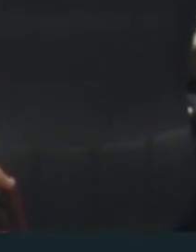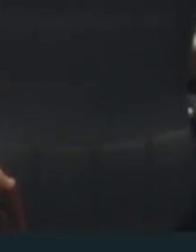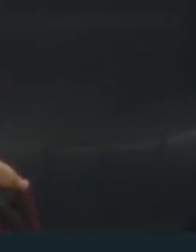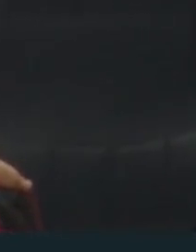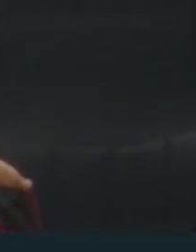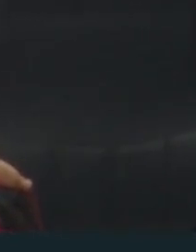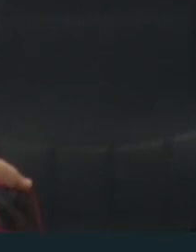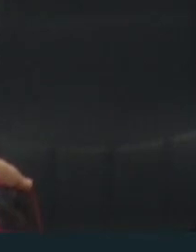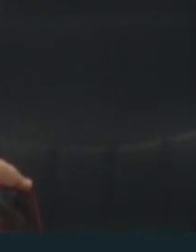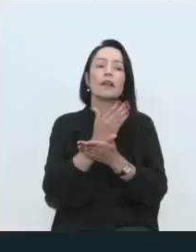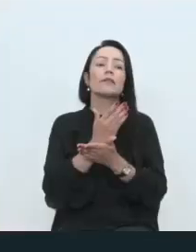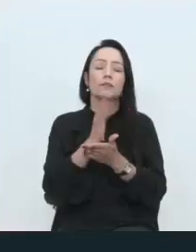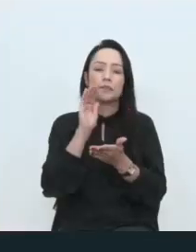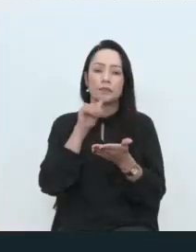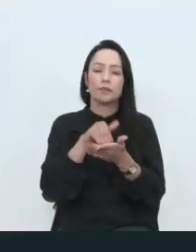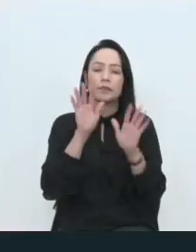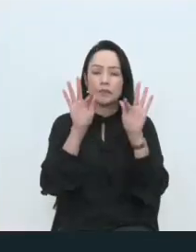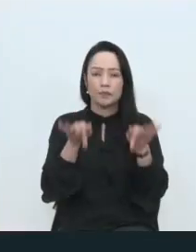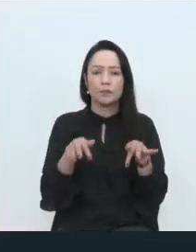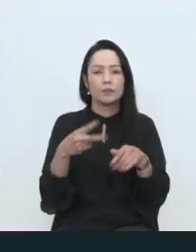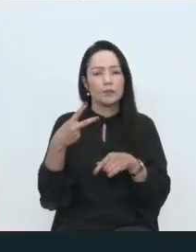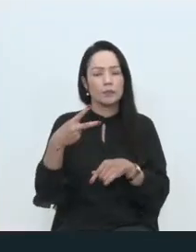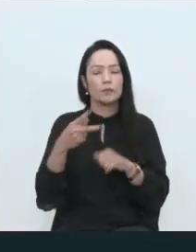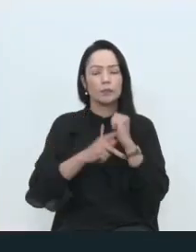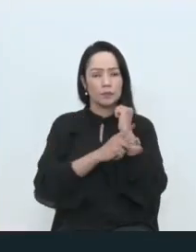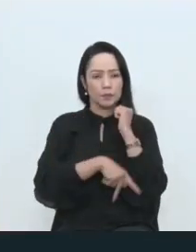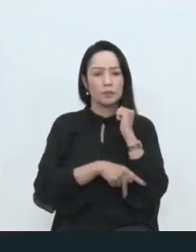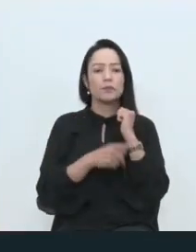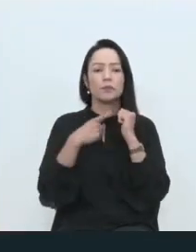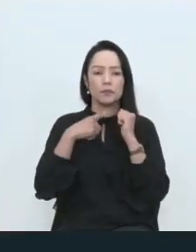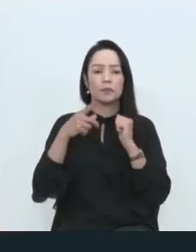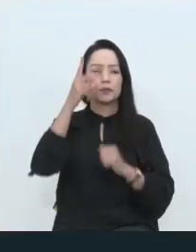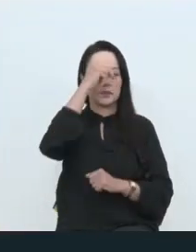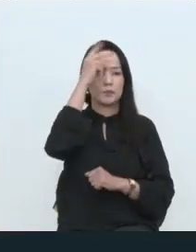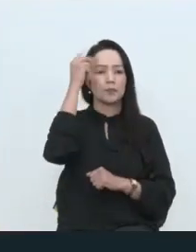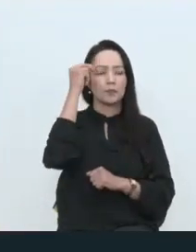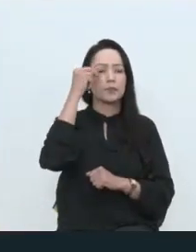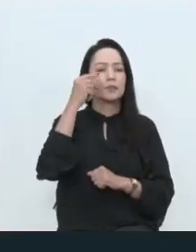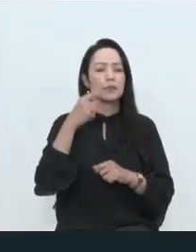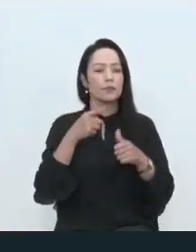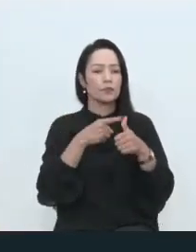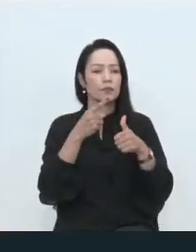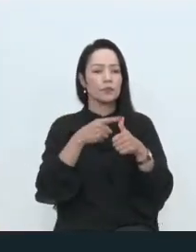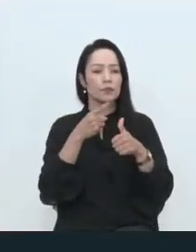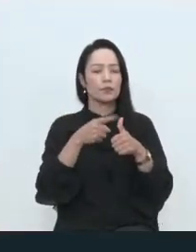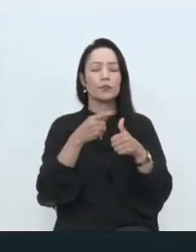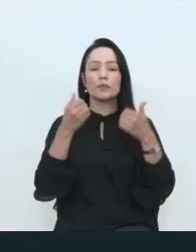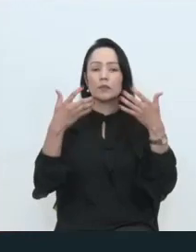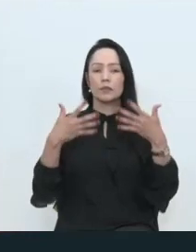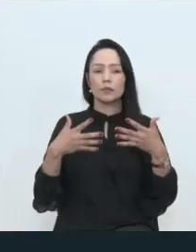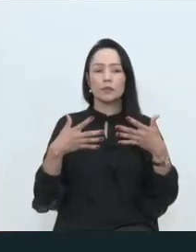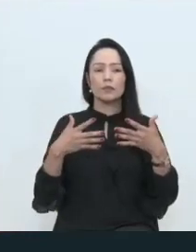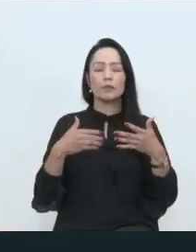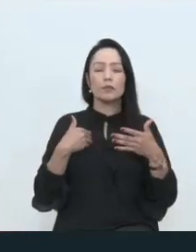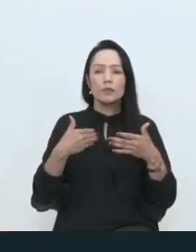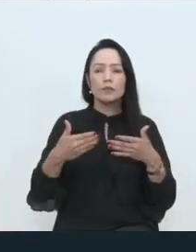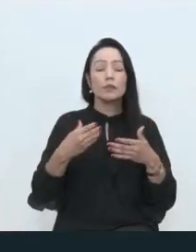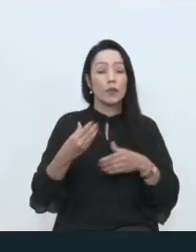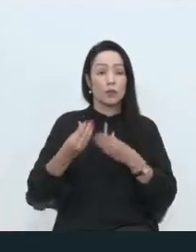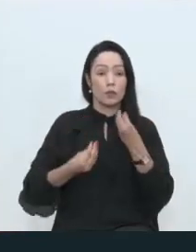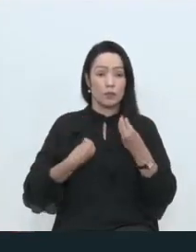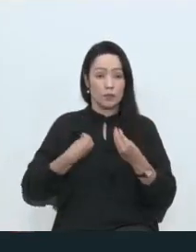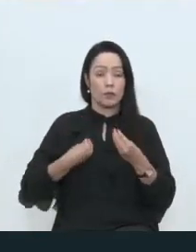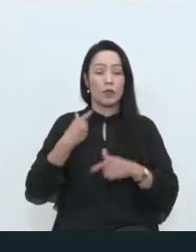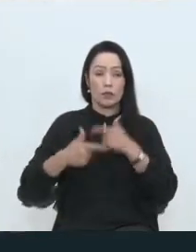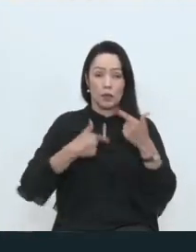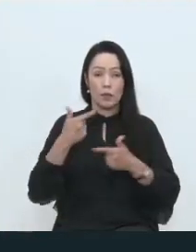aprovados, até a fase final, dois projetos apresentados pela Prefeitura. O primeiro deles trata do plano de carreira dos agentes de